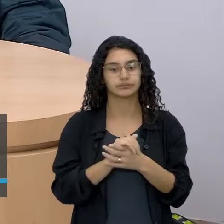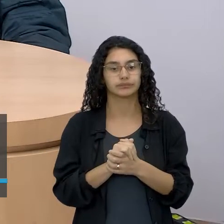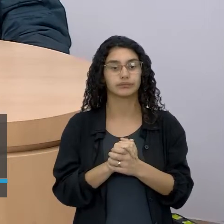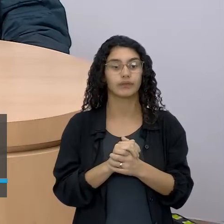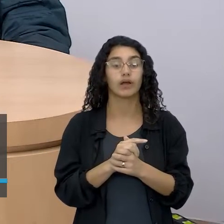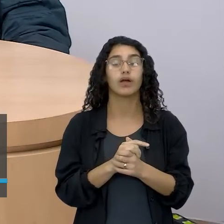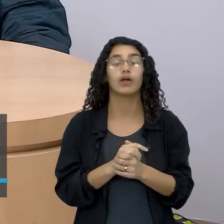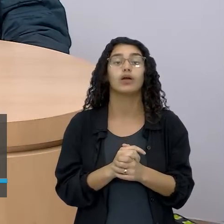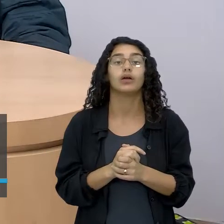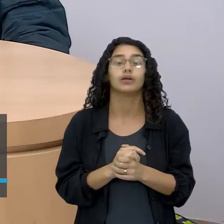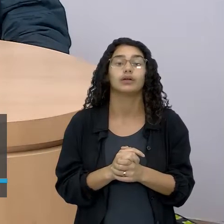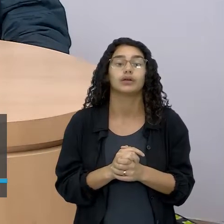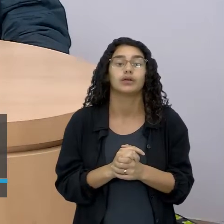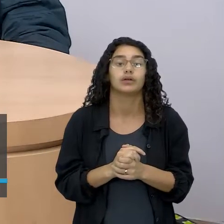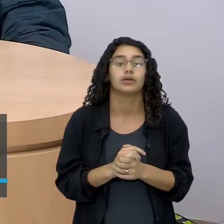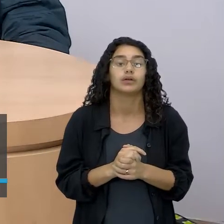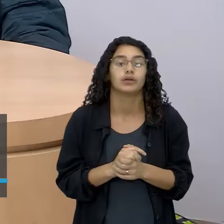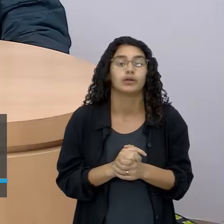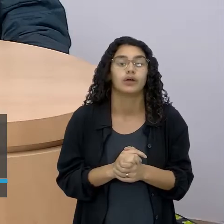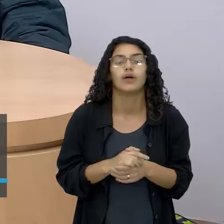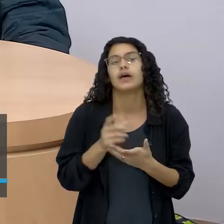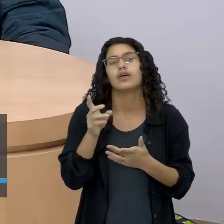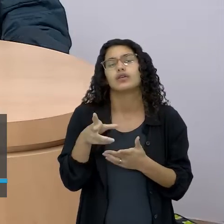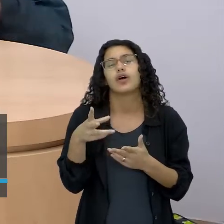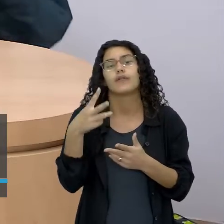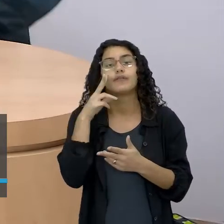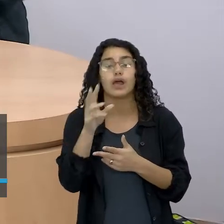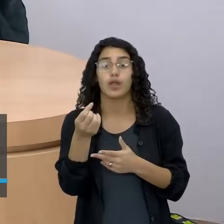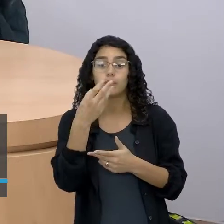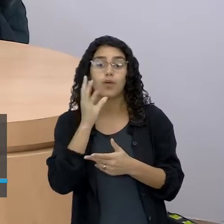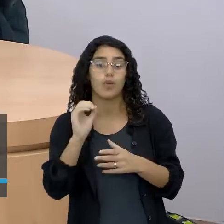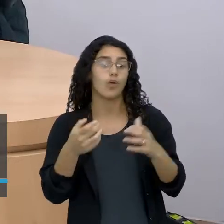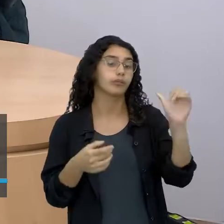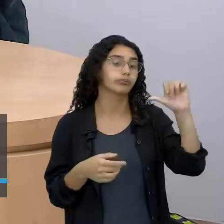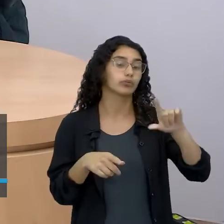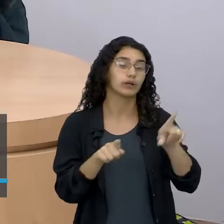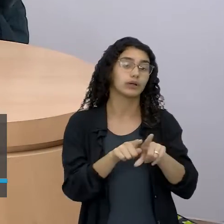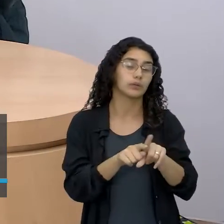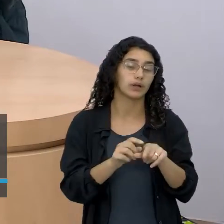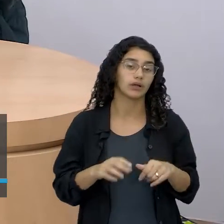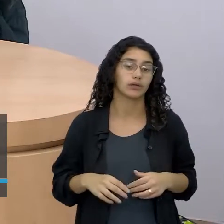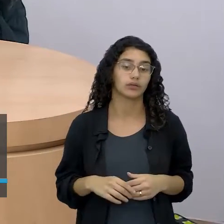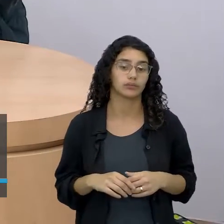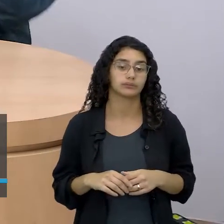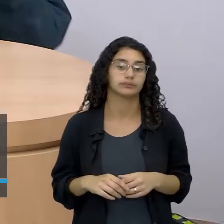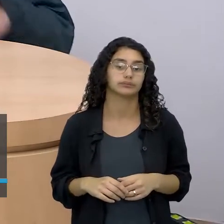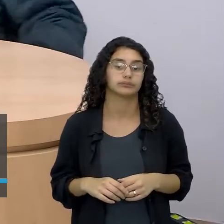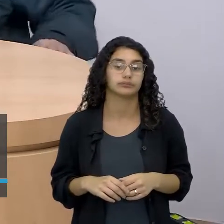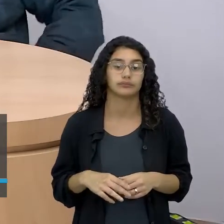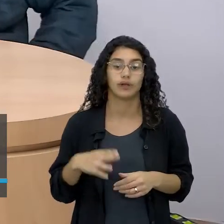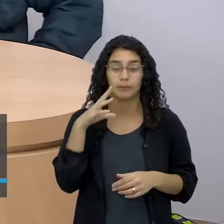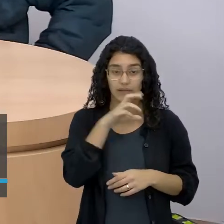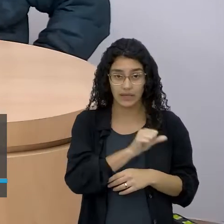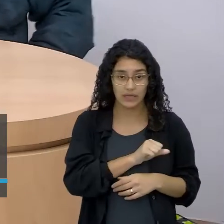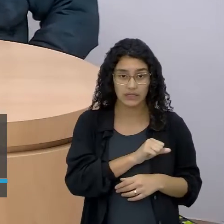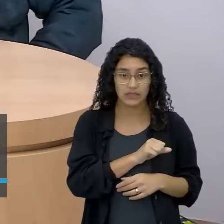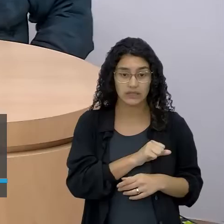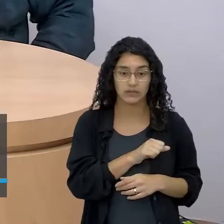Qual é o lado... Você só vê lado bom ou para você ter um lado ruim também? Da rapidez do